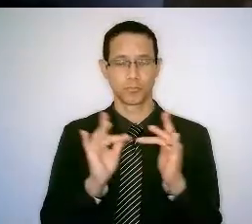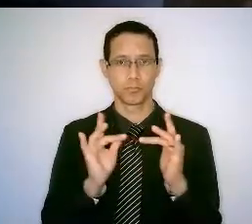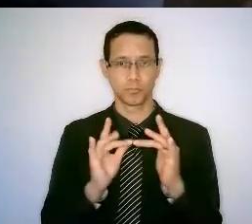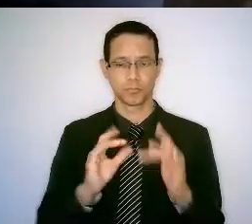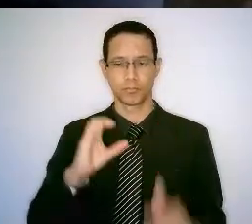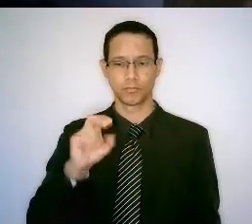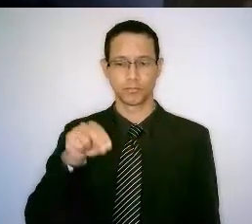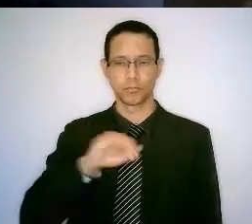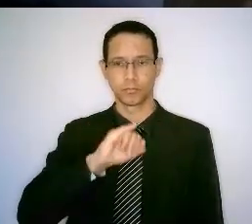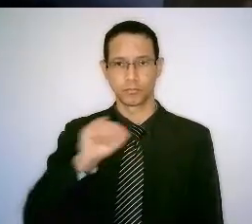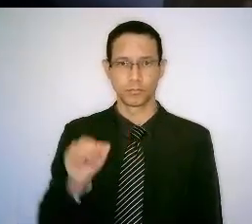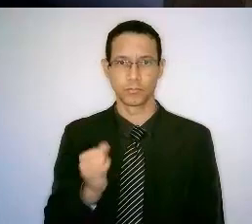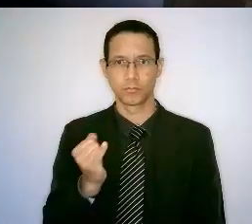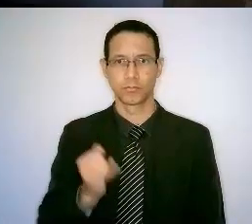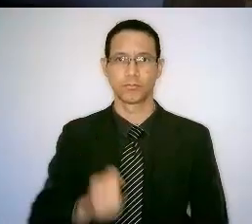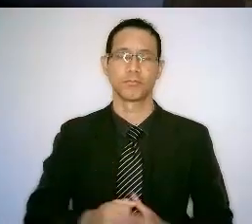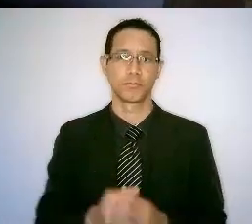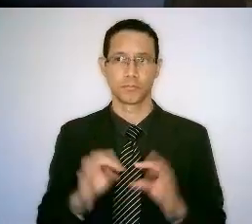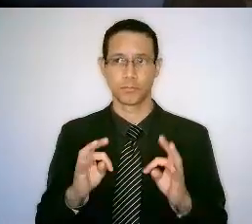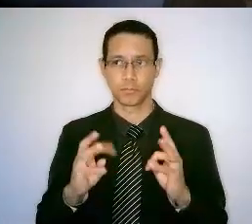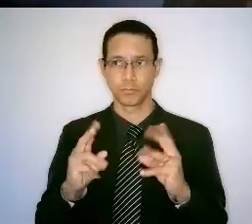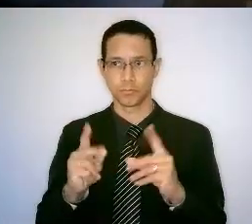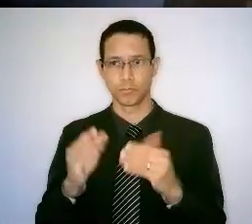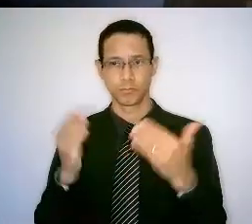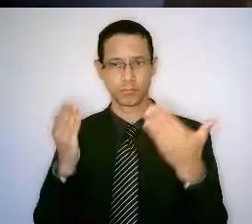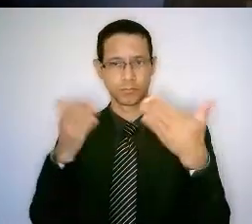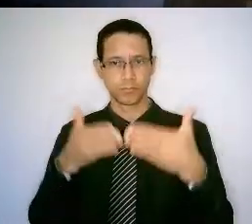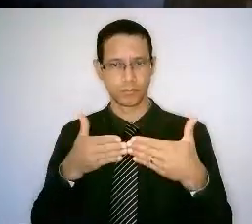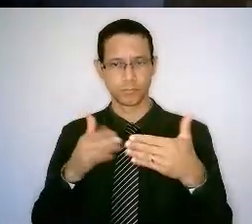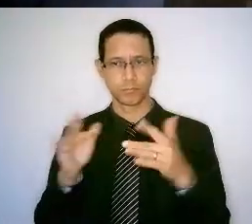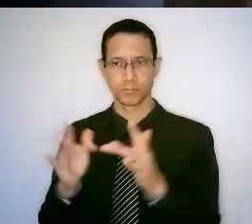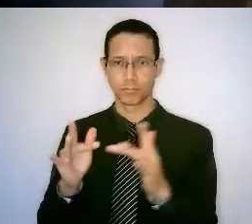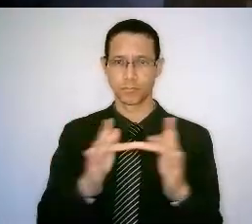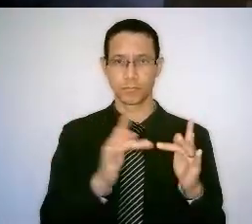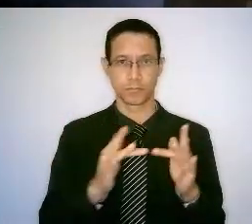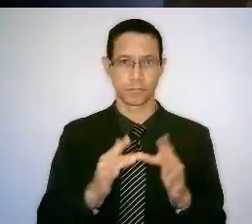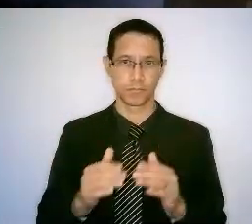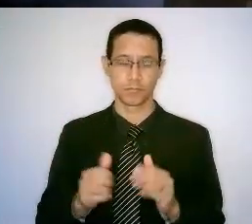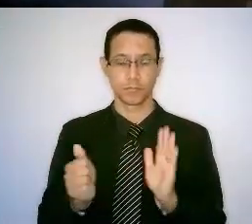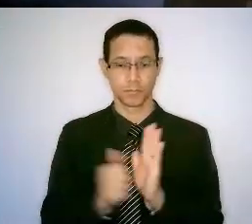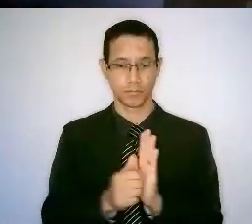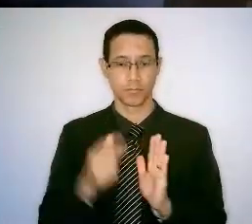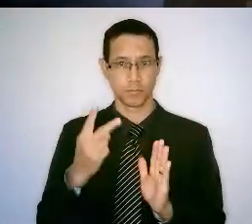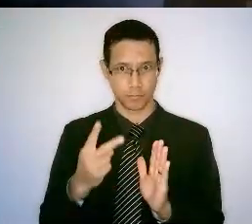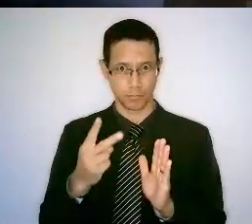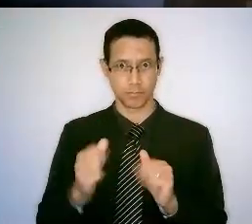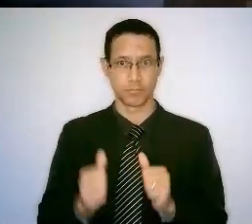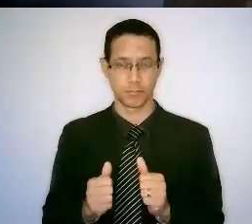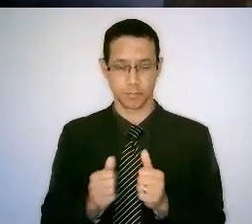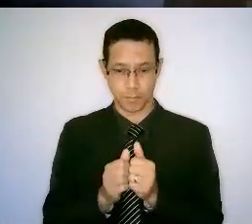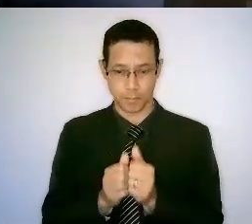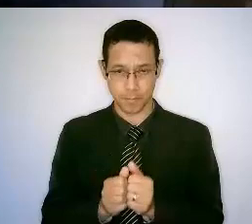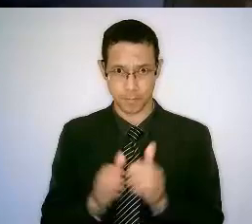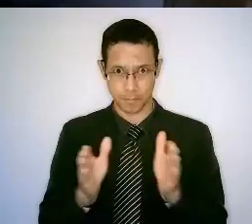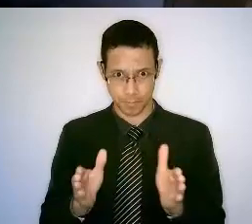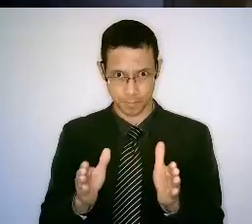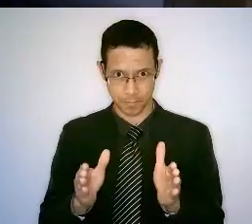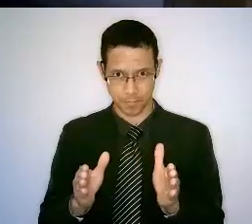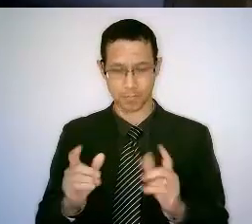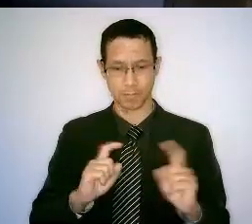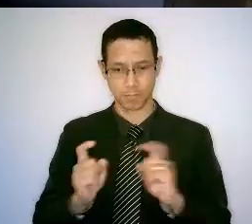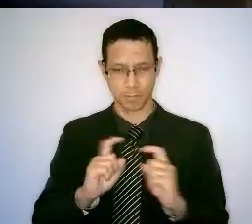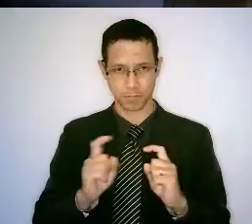CNJ com todos. E é exatamente por isso que fazemos duas sessões, uma de abertura e outra de